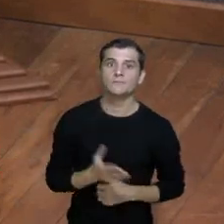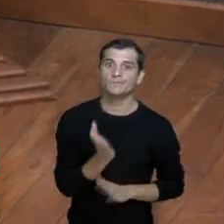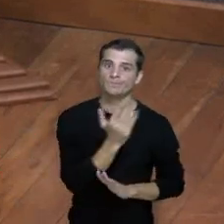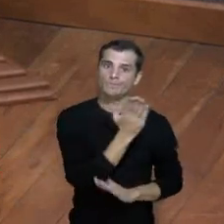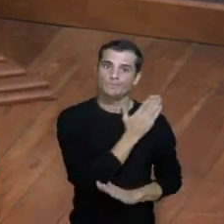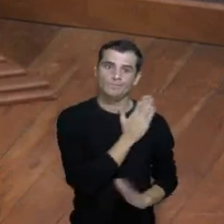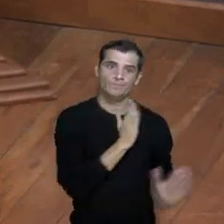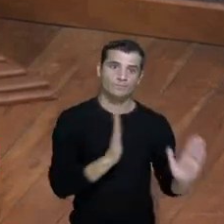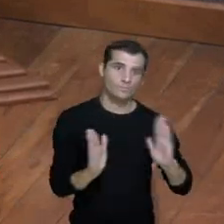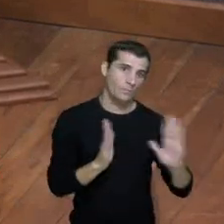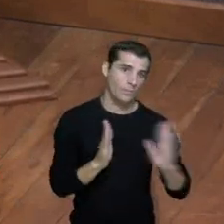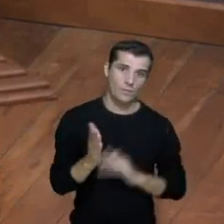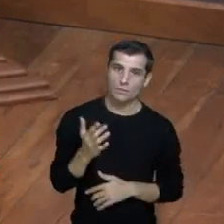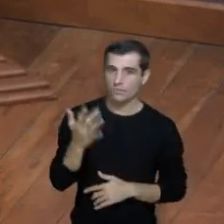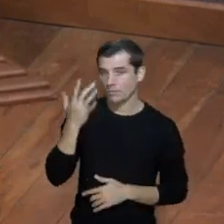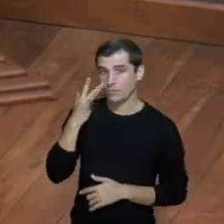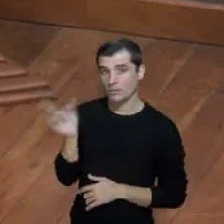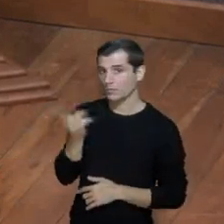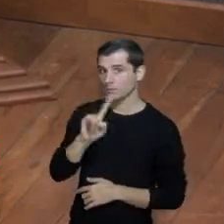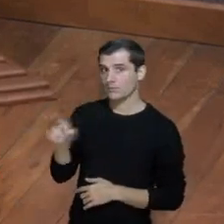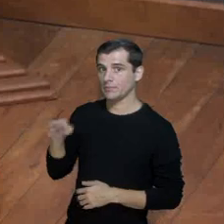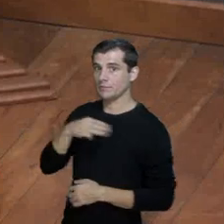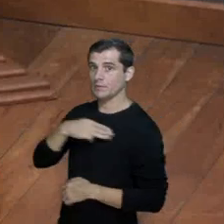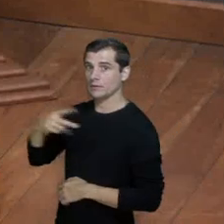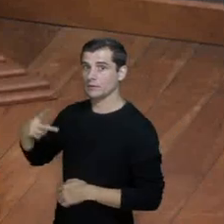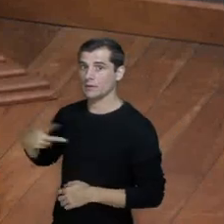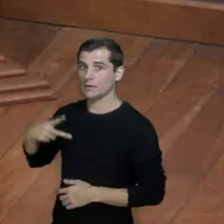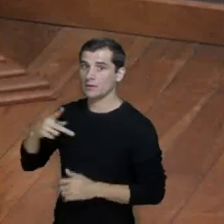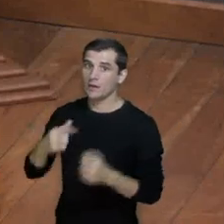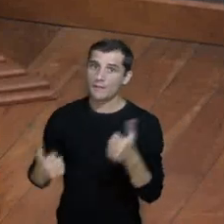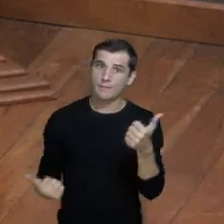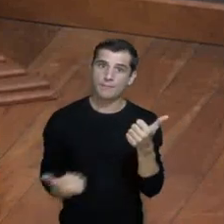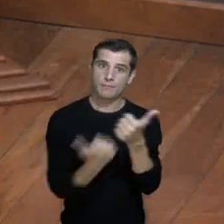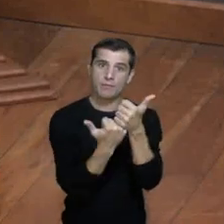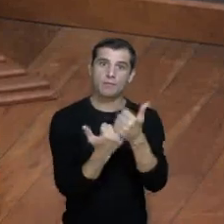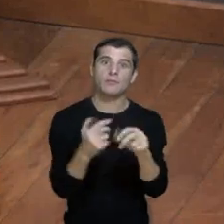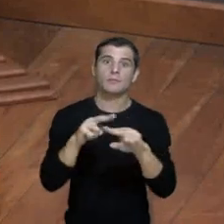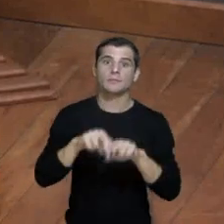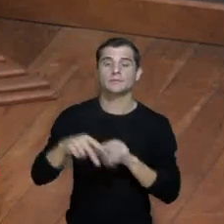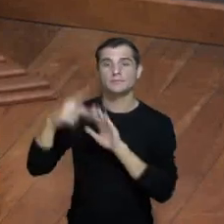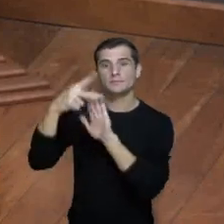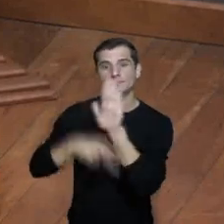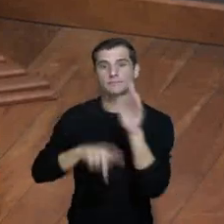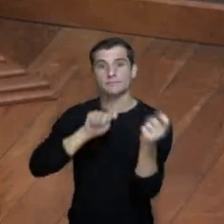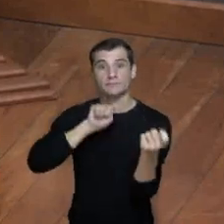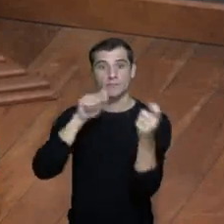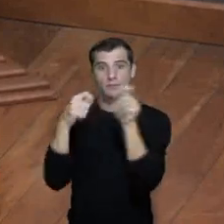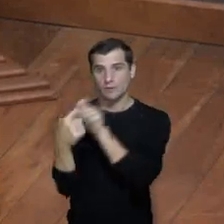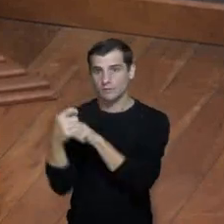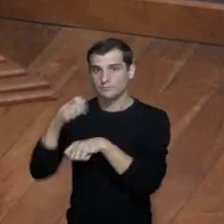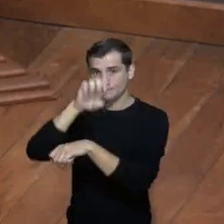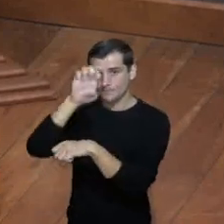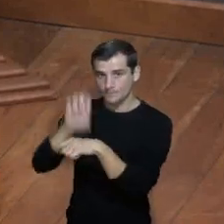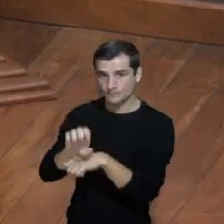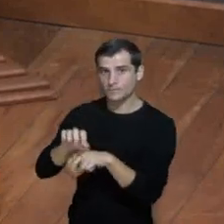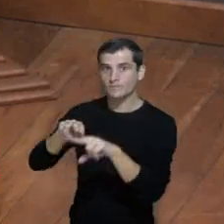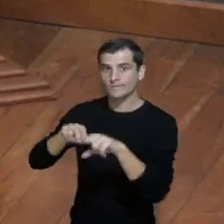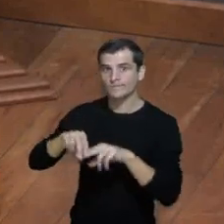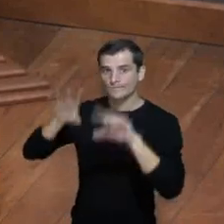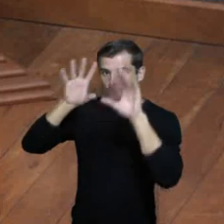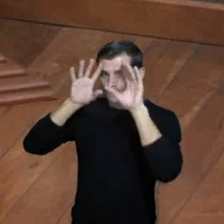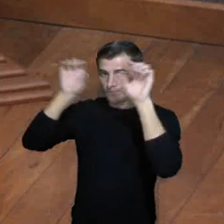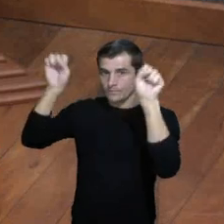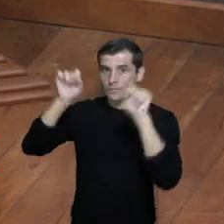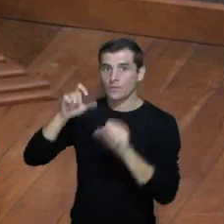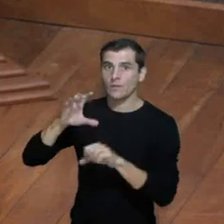estadualização do Ministério Público então o projeto virou Estadual graças ao Tribunal de Contas depois ganhou o prêmio em novari